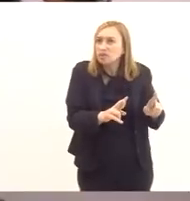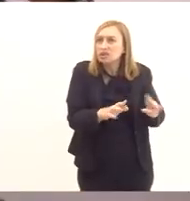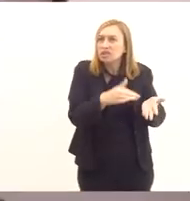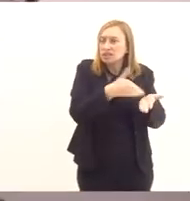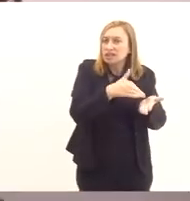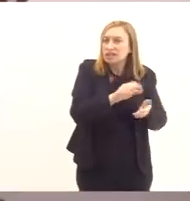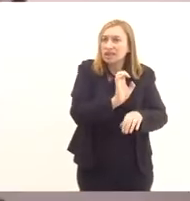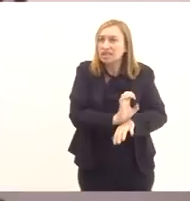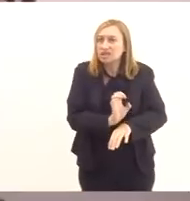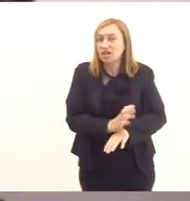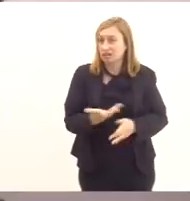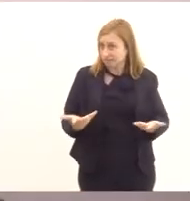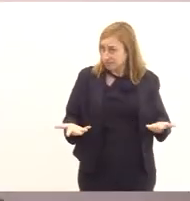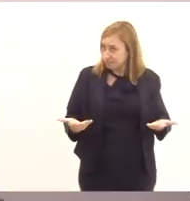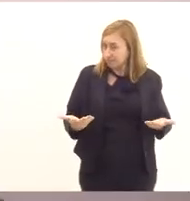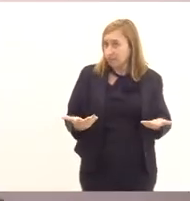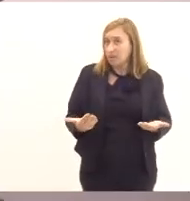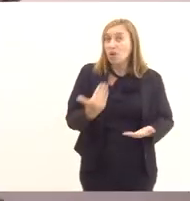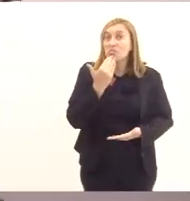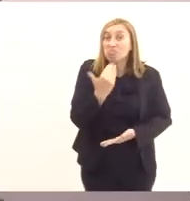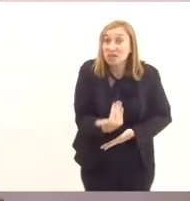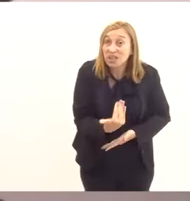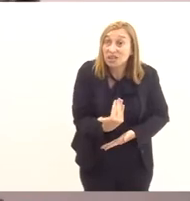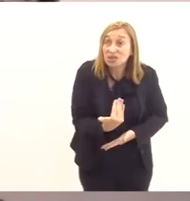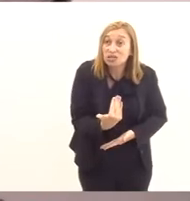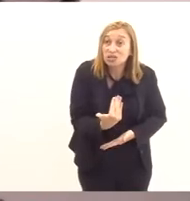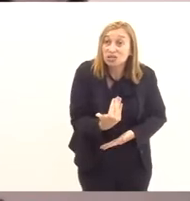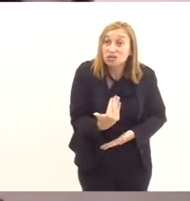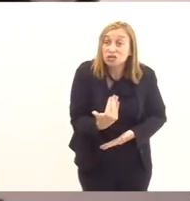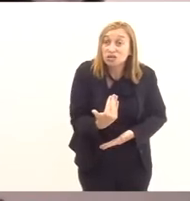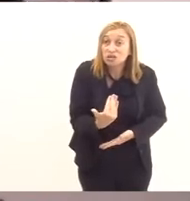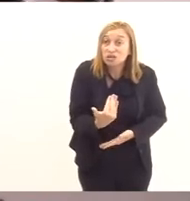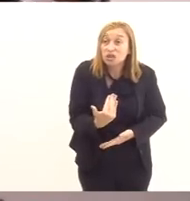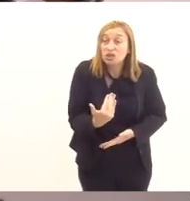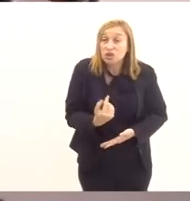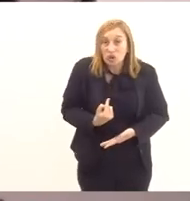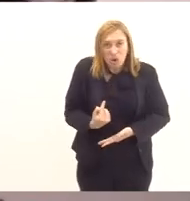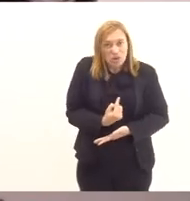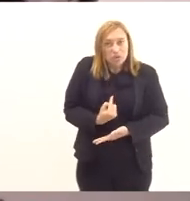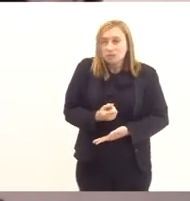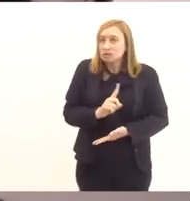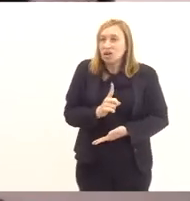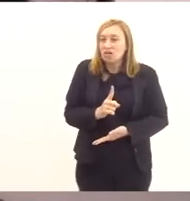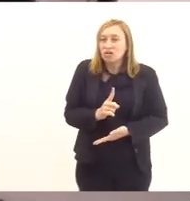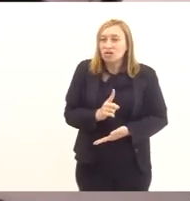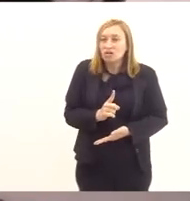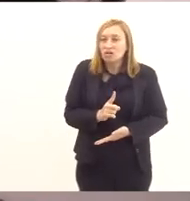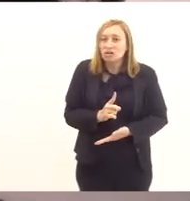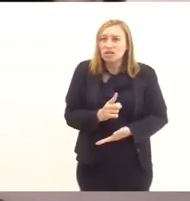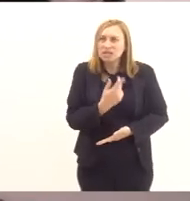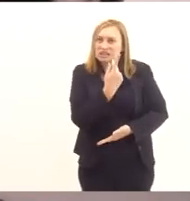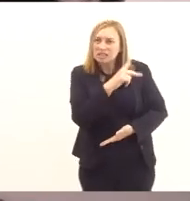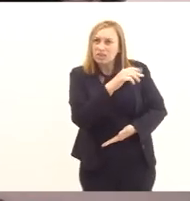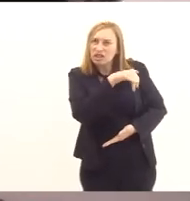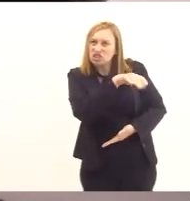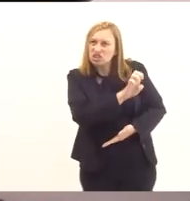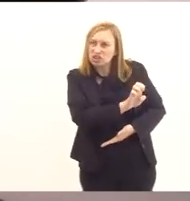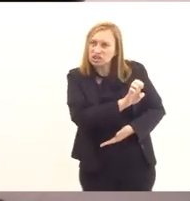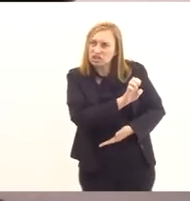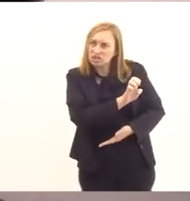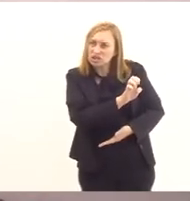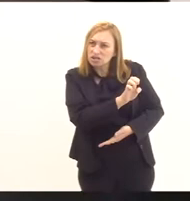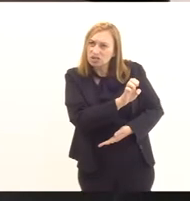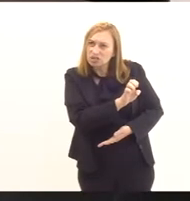estado prevê inclusive foi um pedido de um não foi o nosso foi alguém foi seu Alexandre